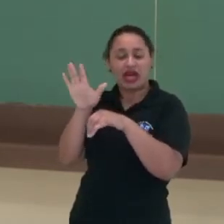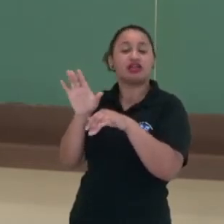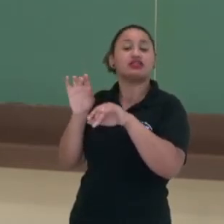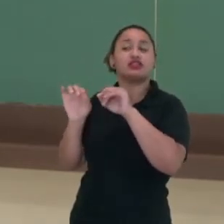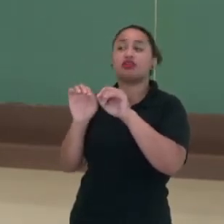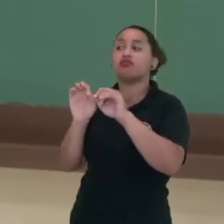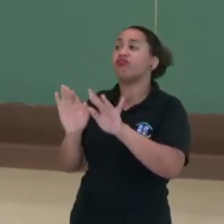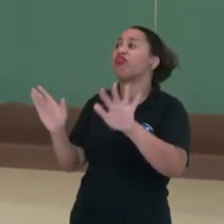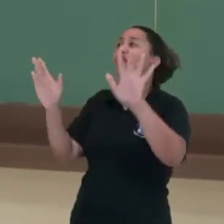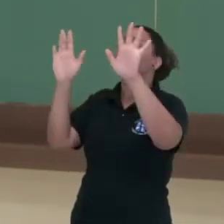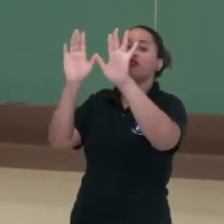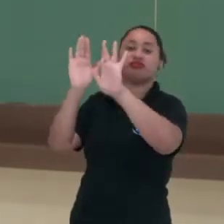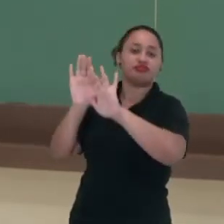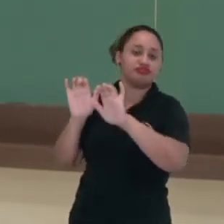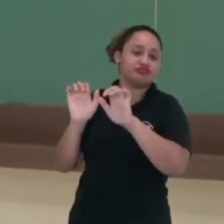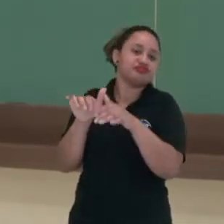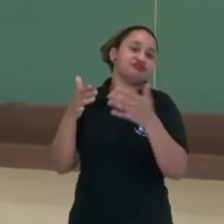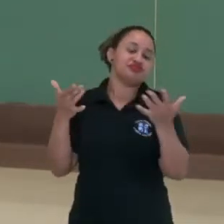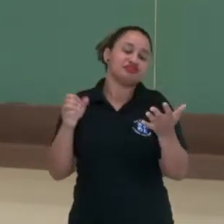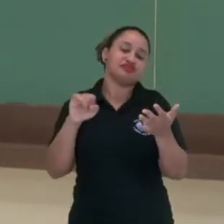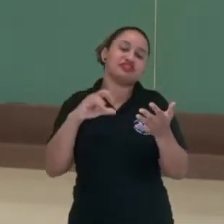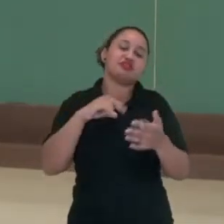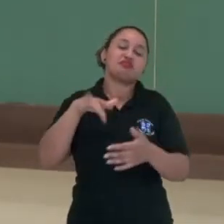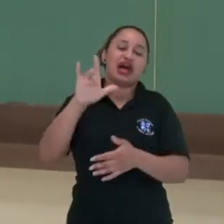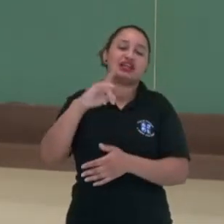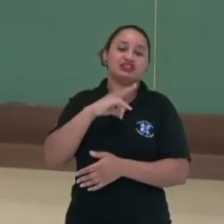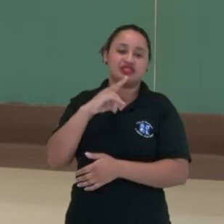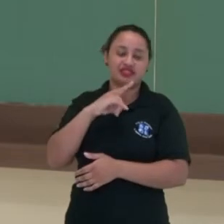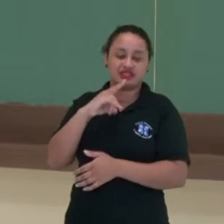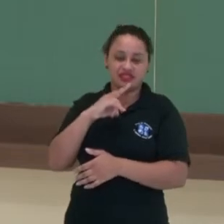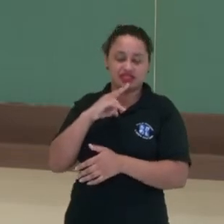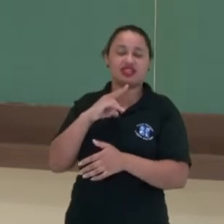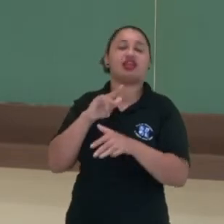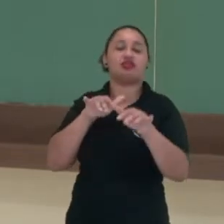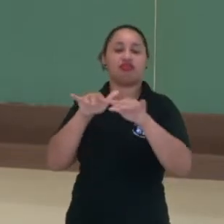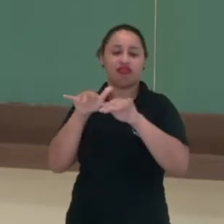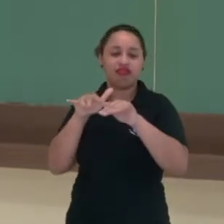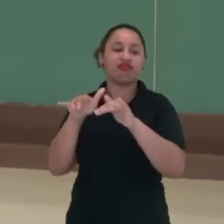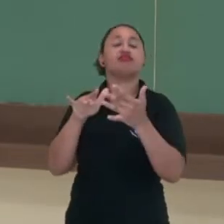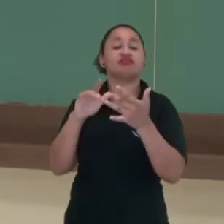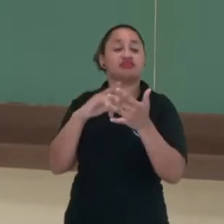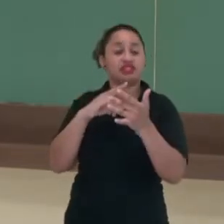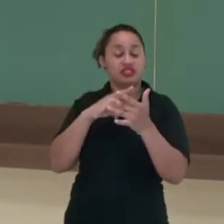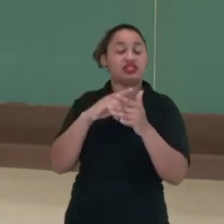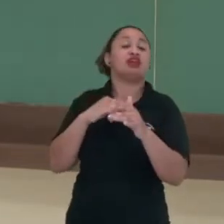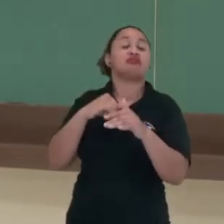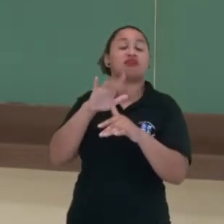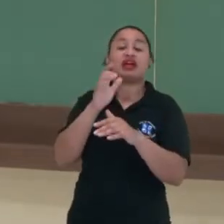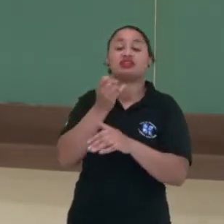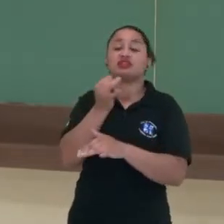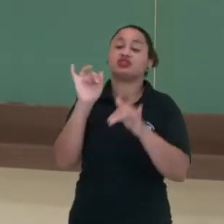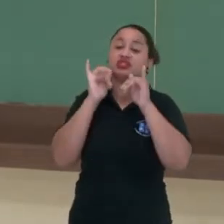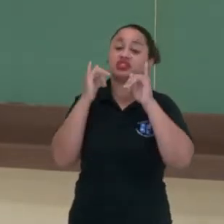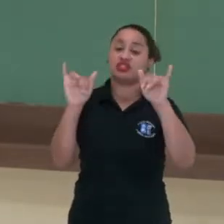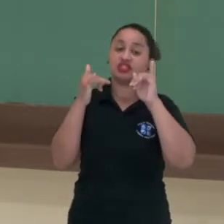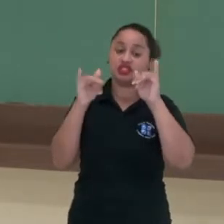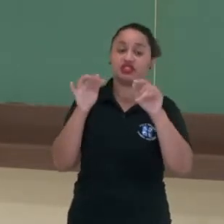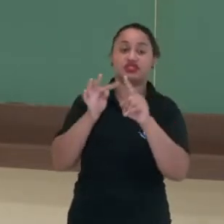vão evaporar. Então, quanto maior o grau de agitação dessas moléculas, maior quantidade de energia